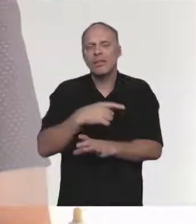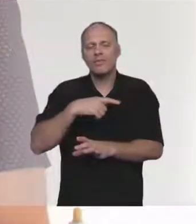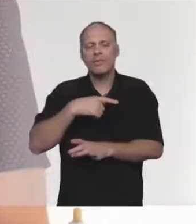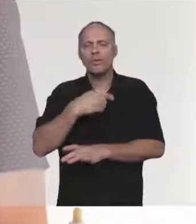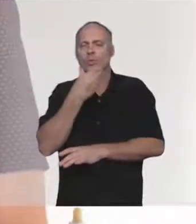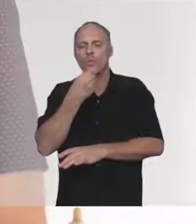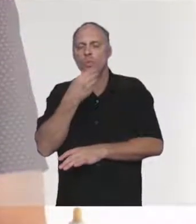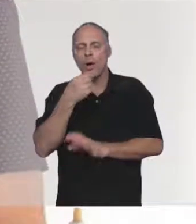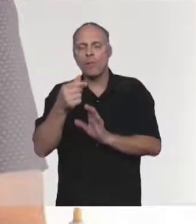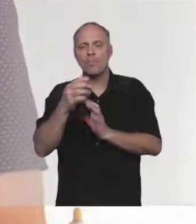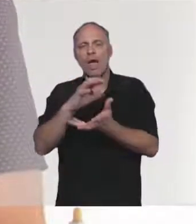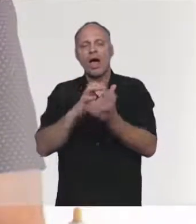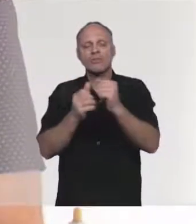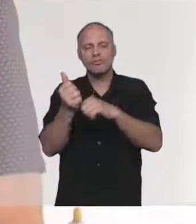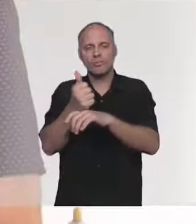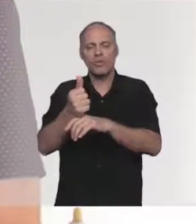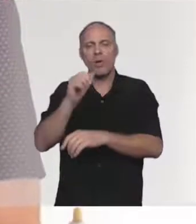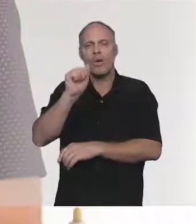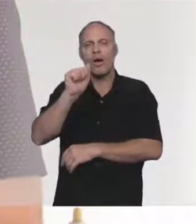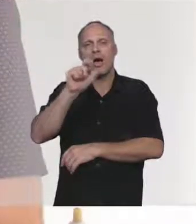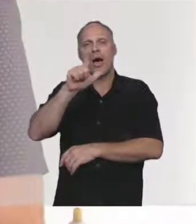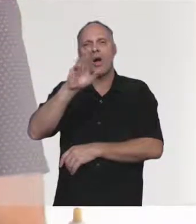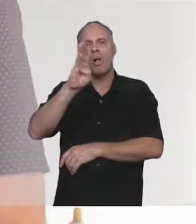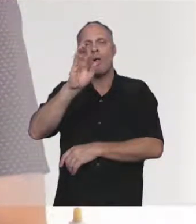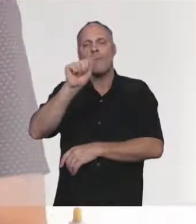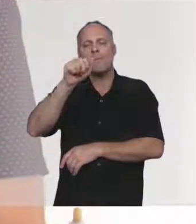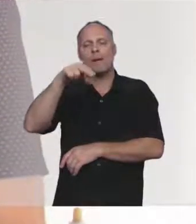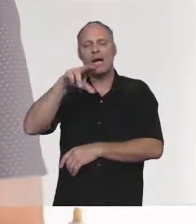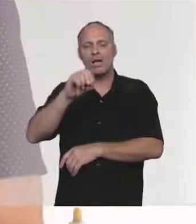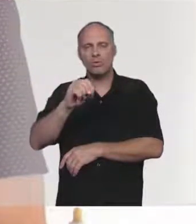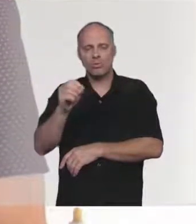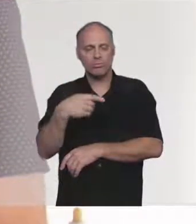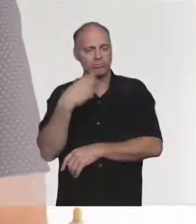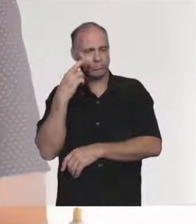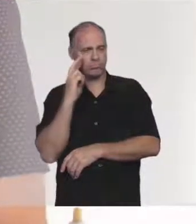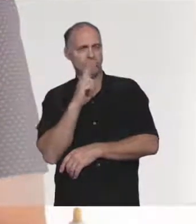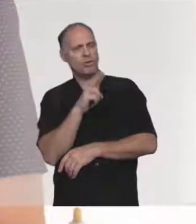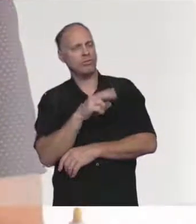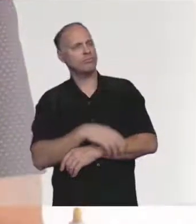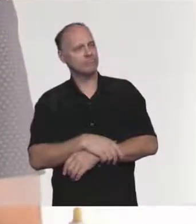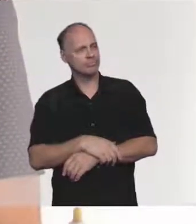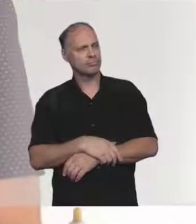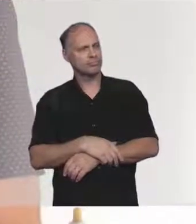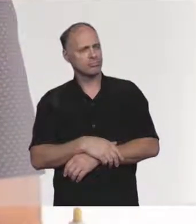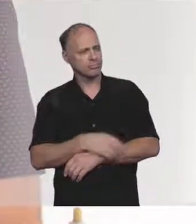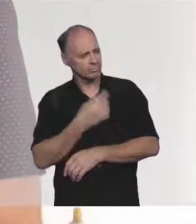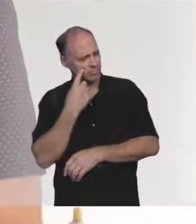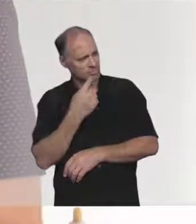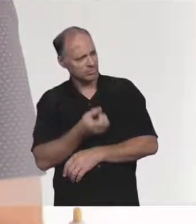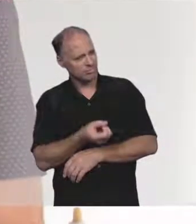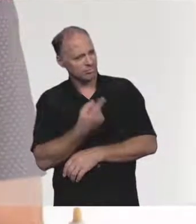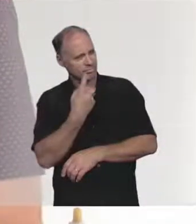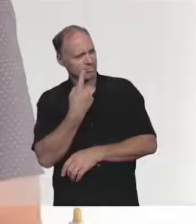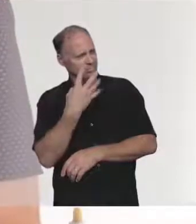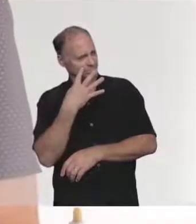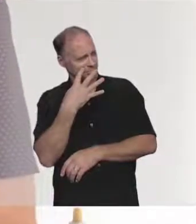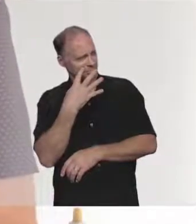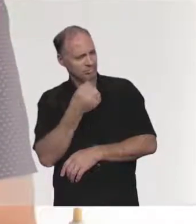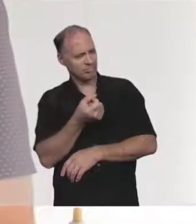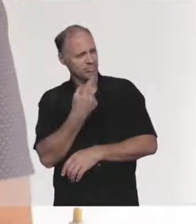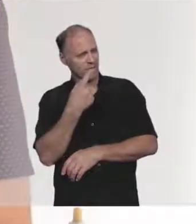o Albano Afonso olhou assim e falou para mim: engraçado, Camilo, parece que